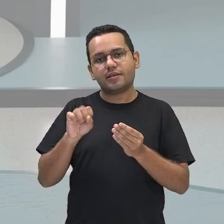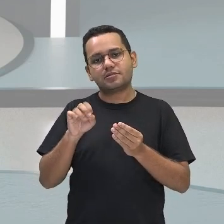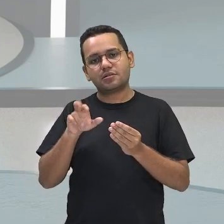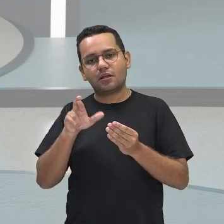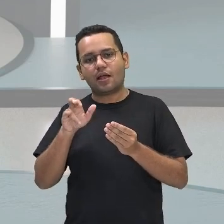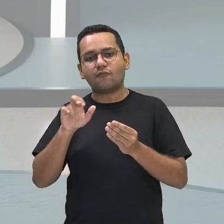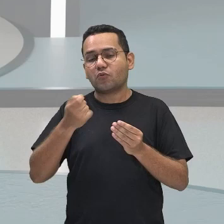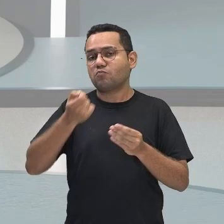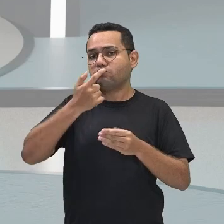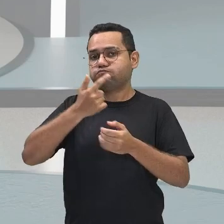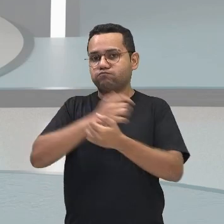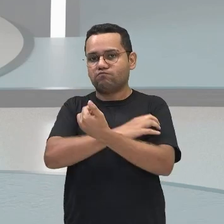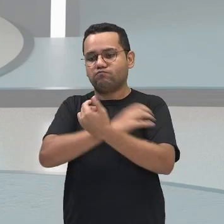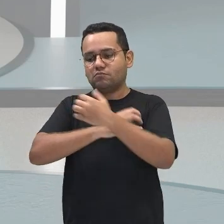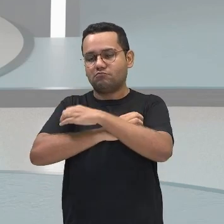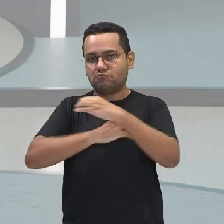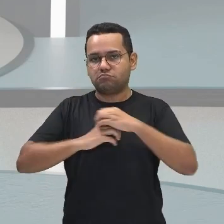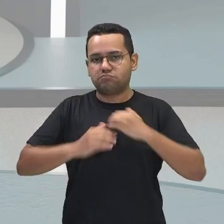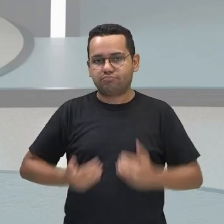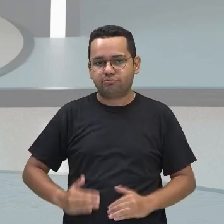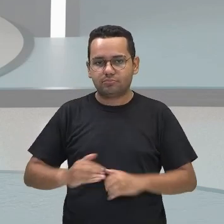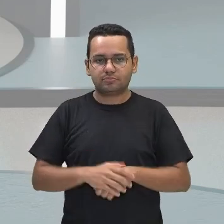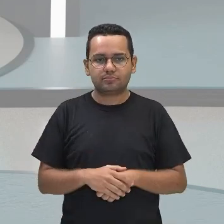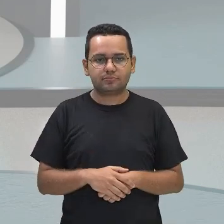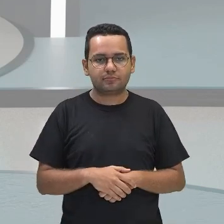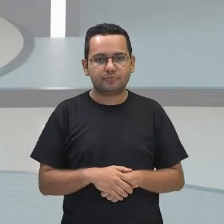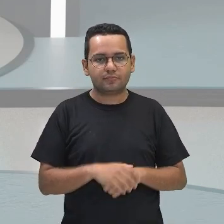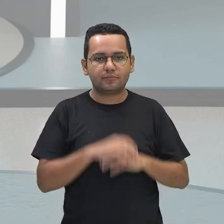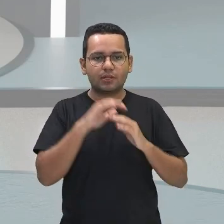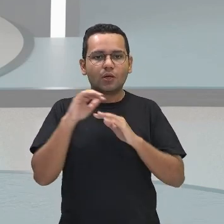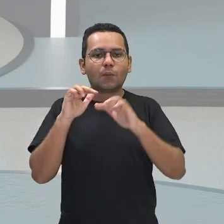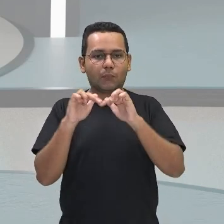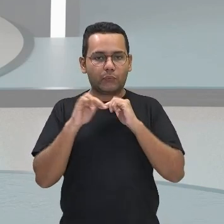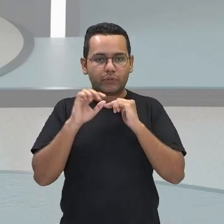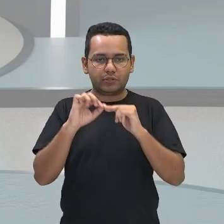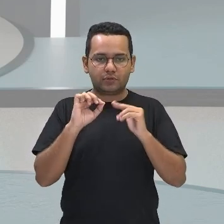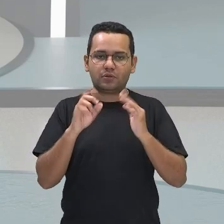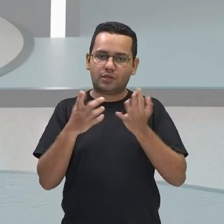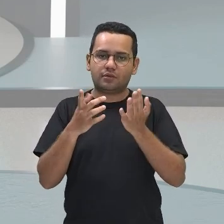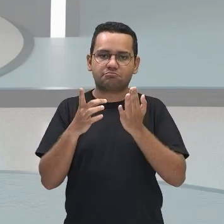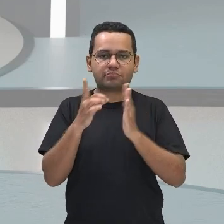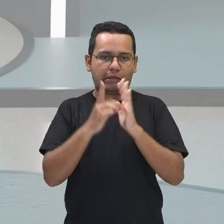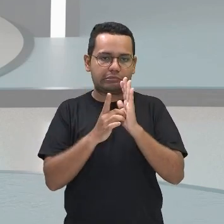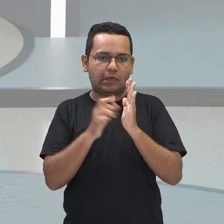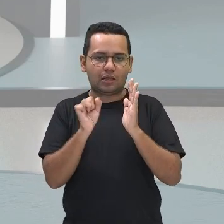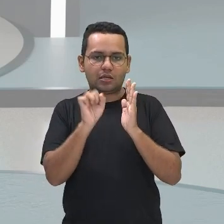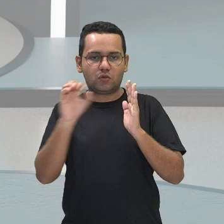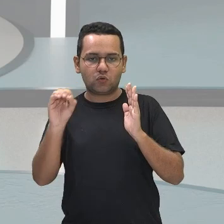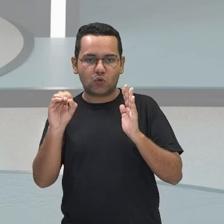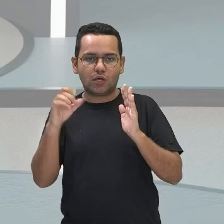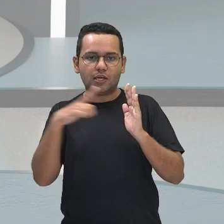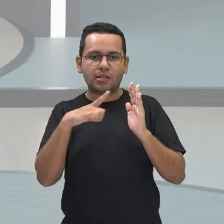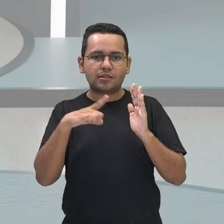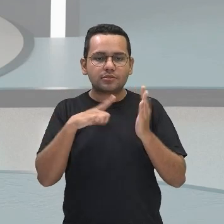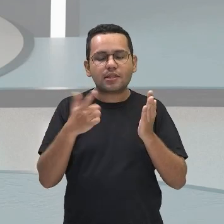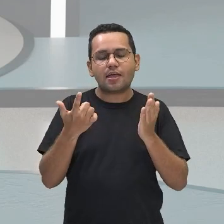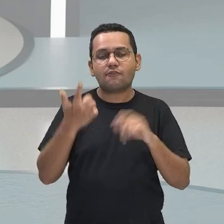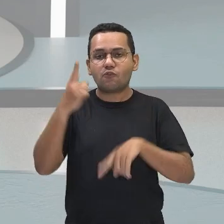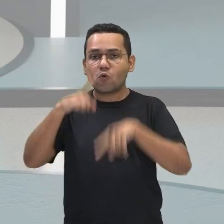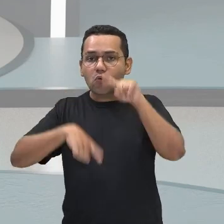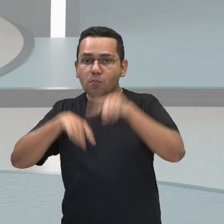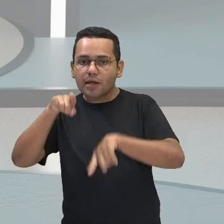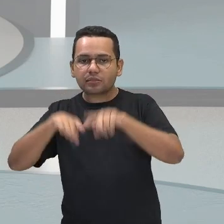né? Na segunda metade da década de 1980, um novo recurso surgiu para substituí-lo,